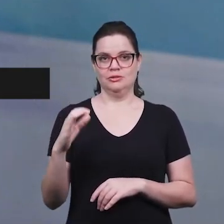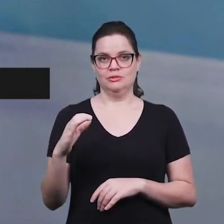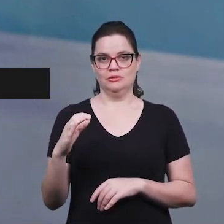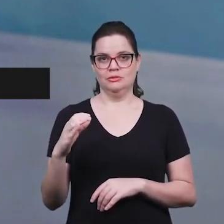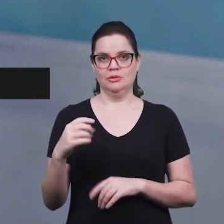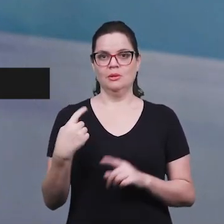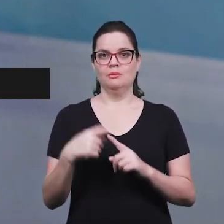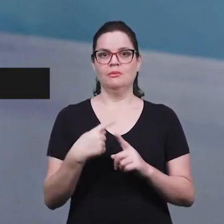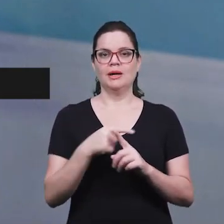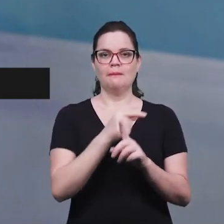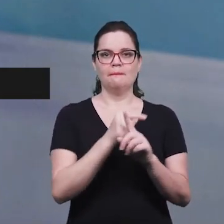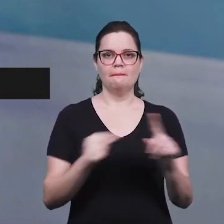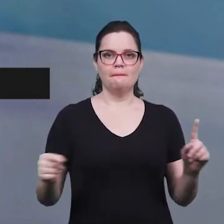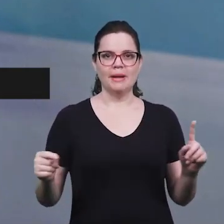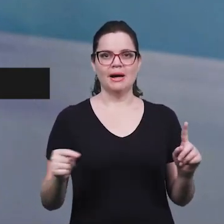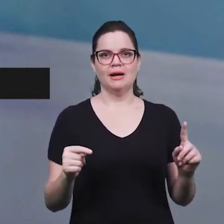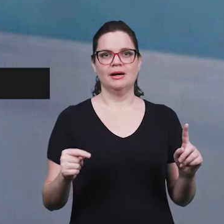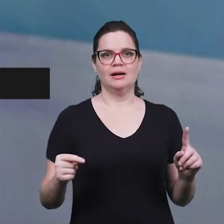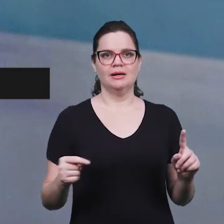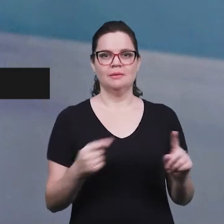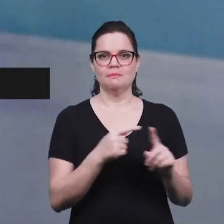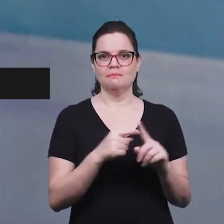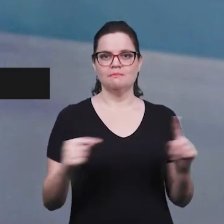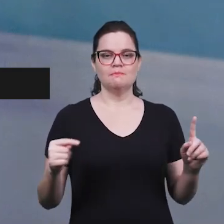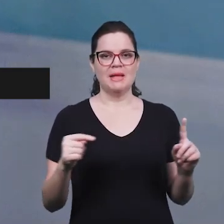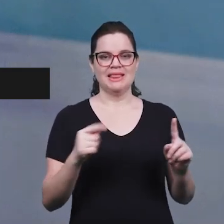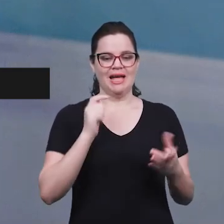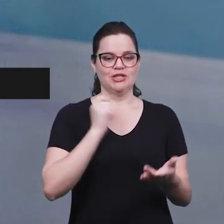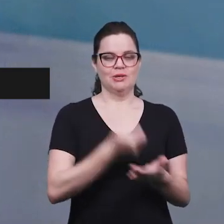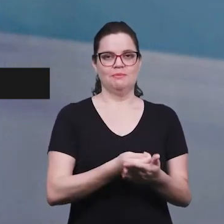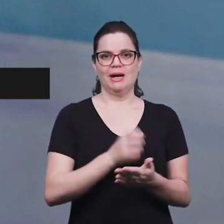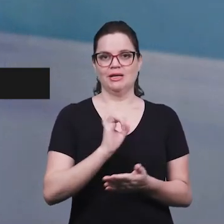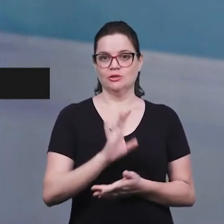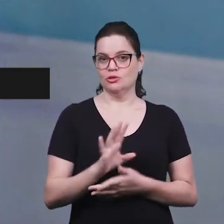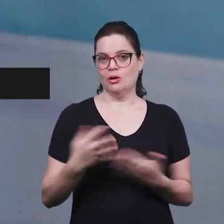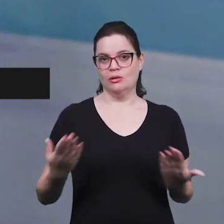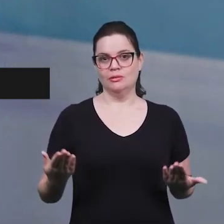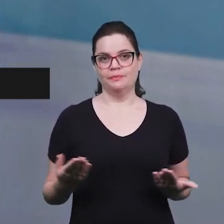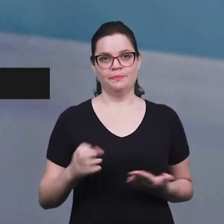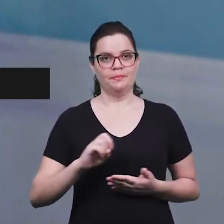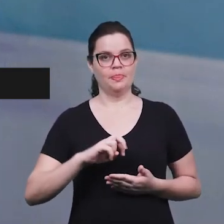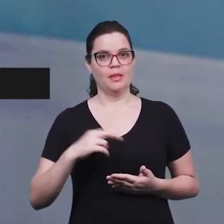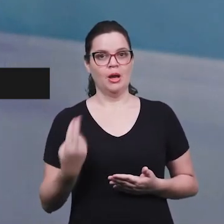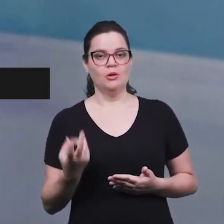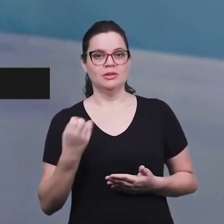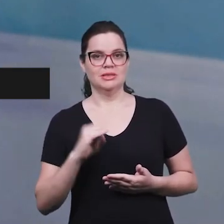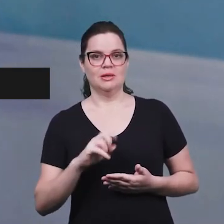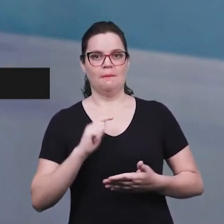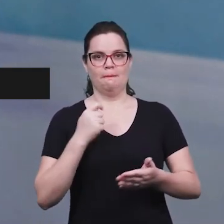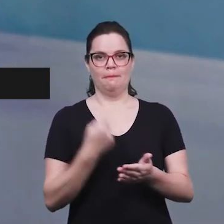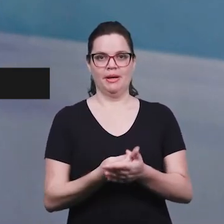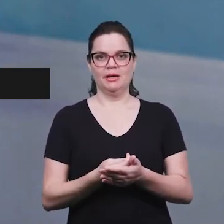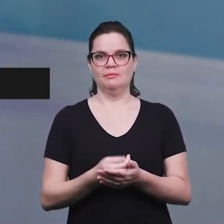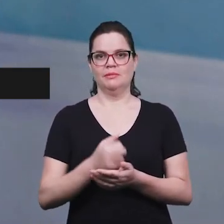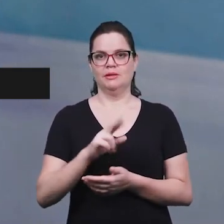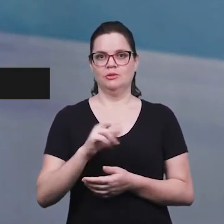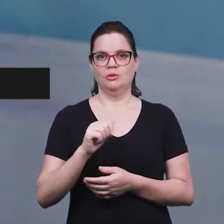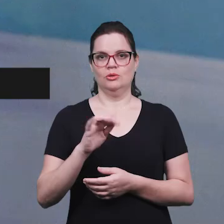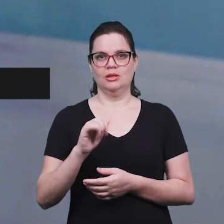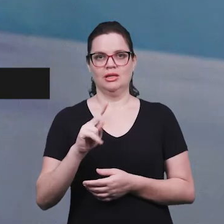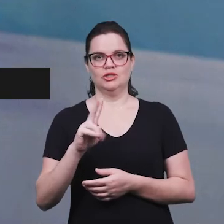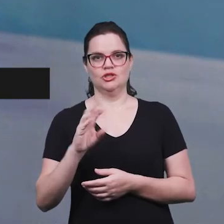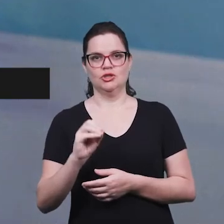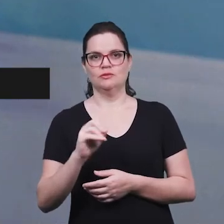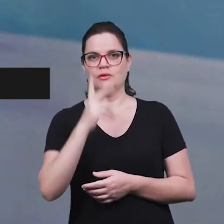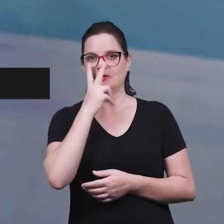pagando a fatura pela metade, ou o famoso pagamento mínimo, ou o famoso pagamento rotativo, é a famosa